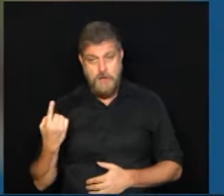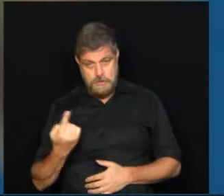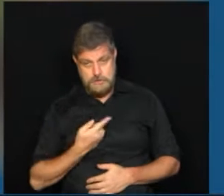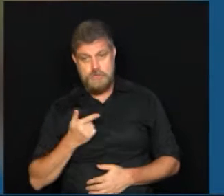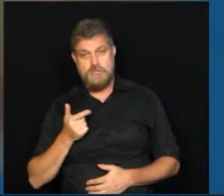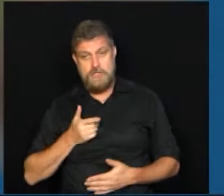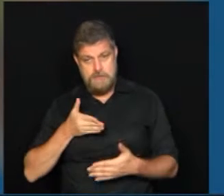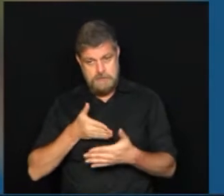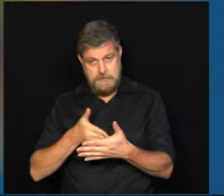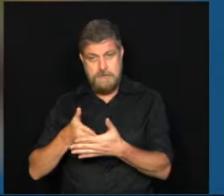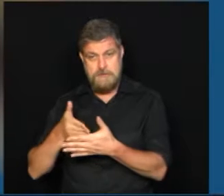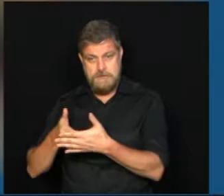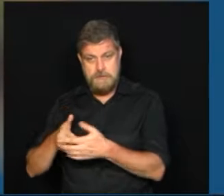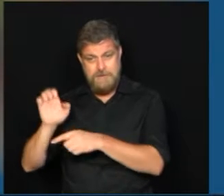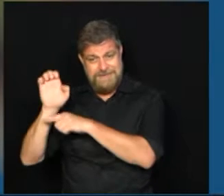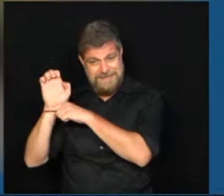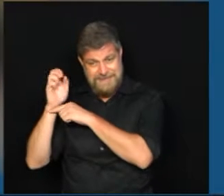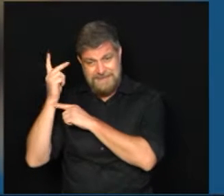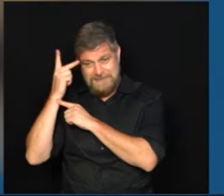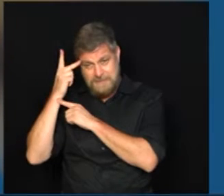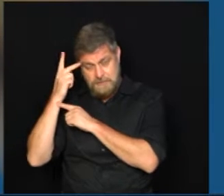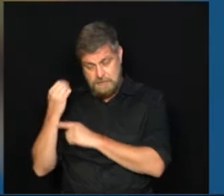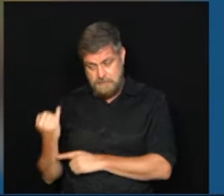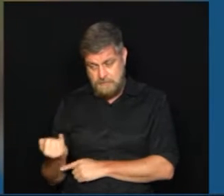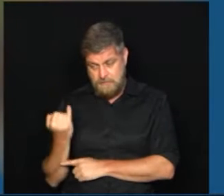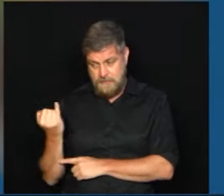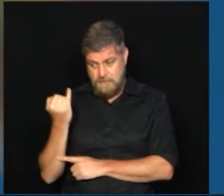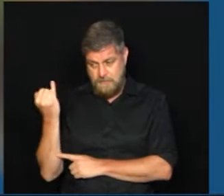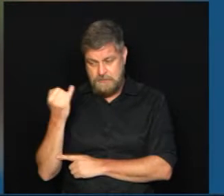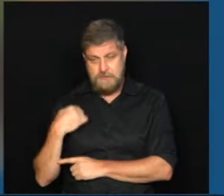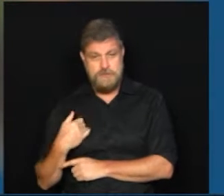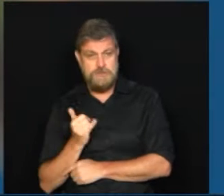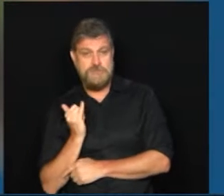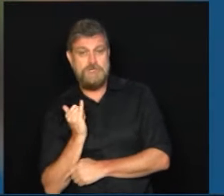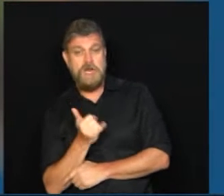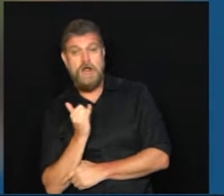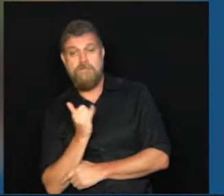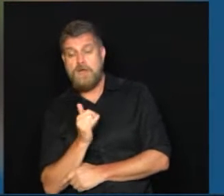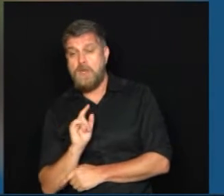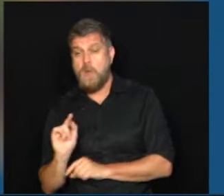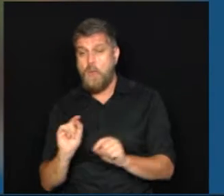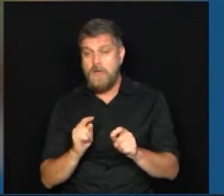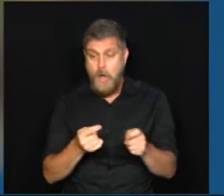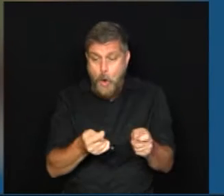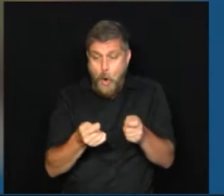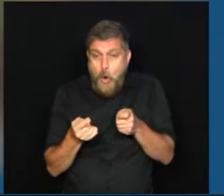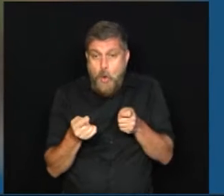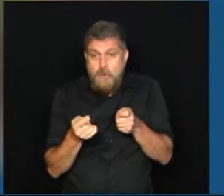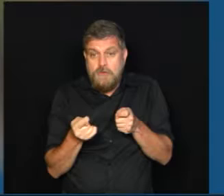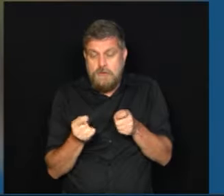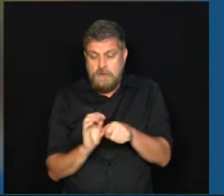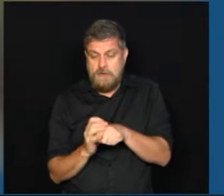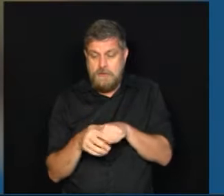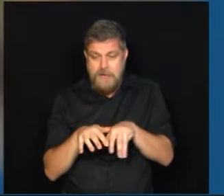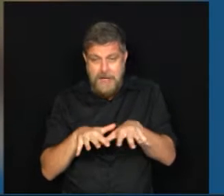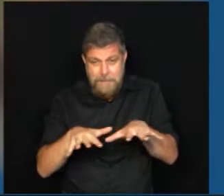restrições no estado sem importantes lá a gente tá falando aqui de controle de uma pandemia mas tendo a escola